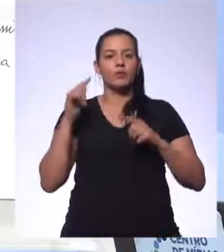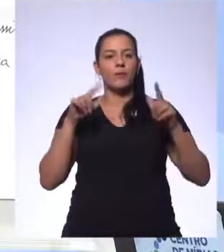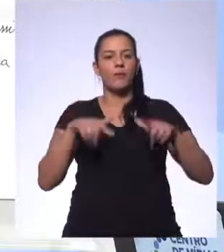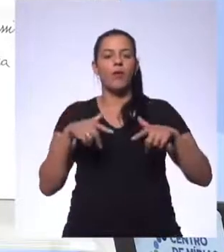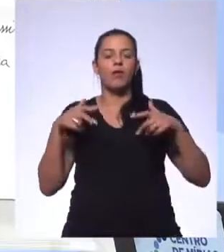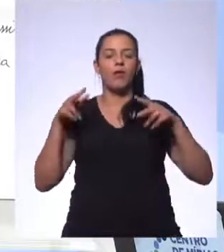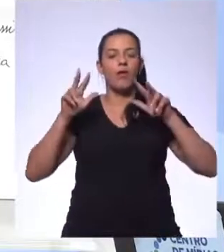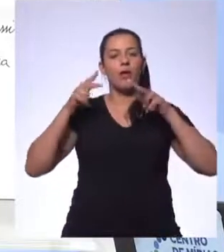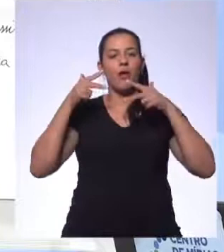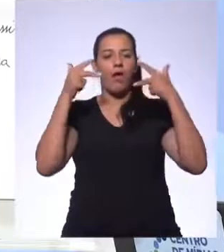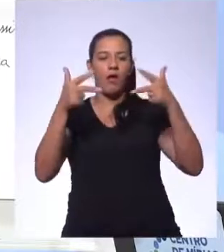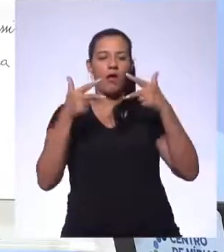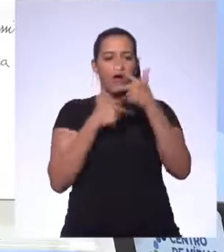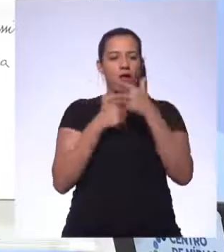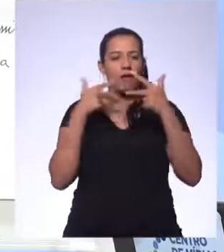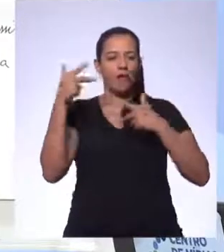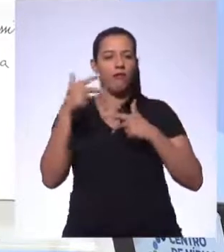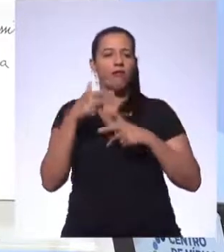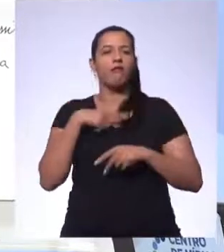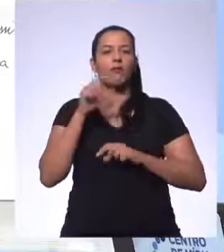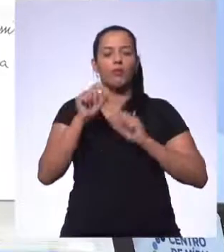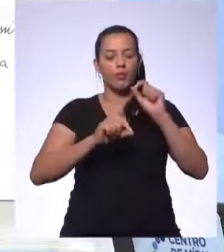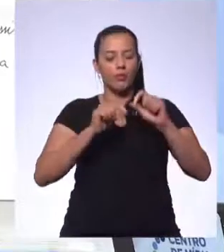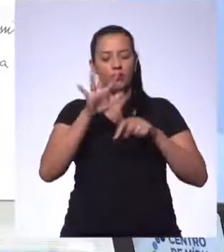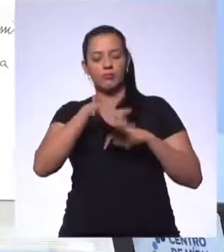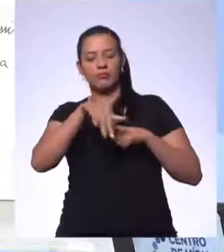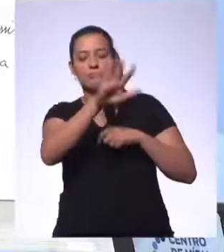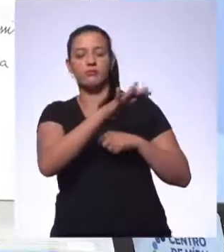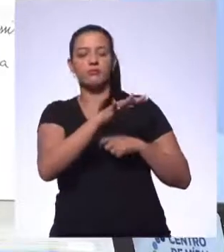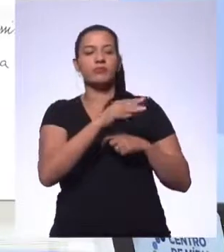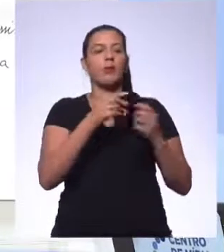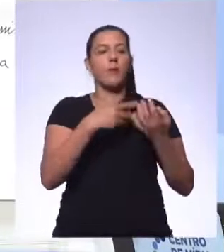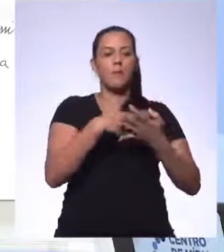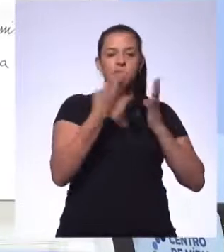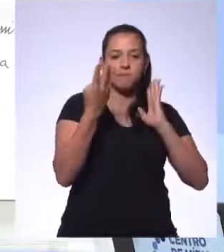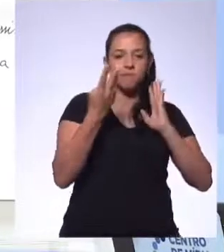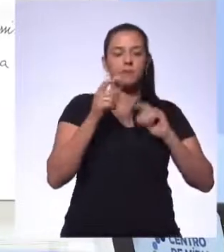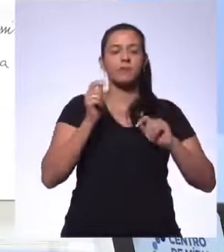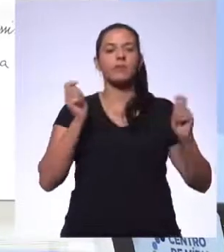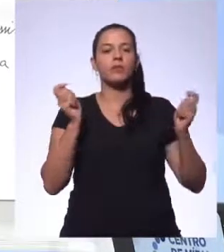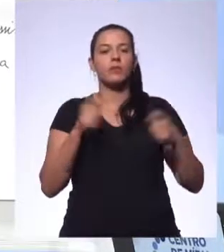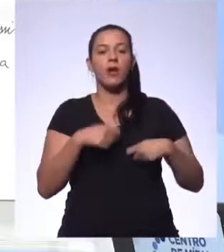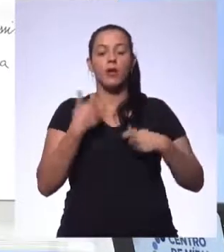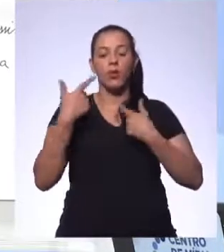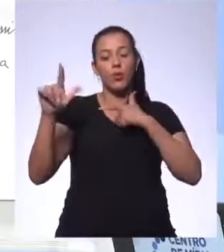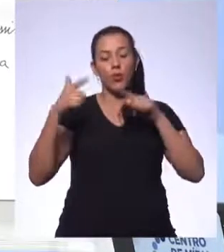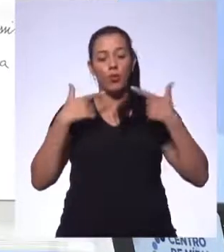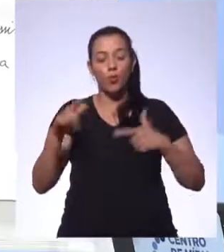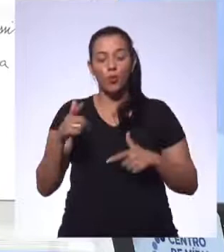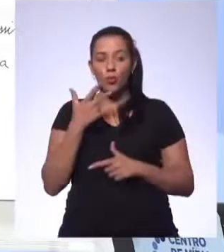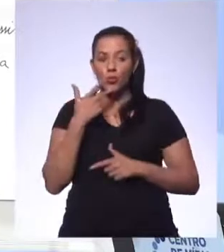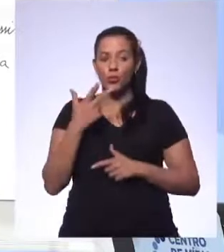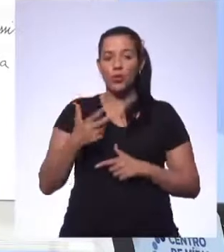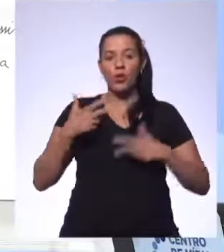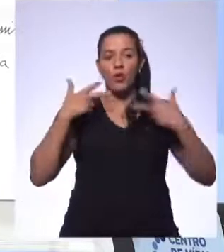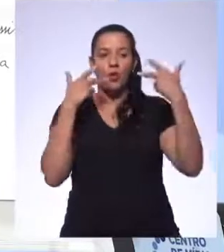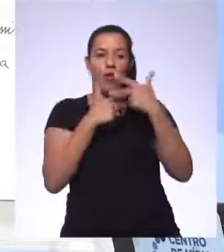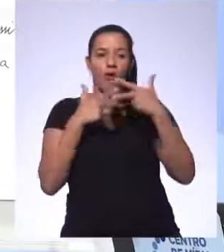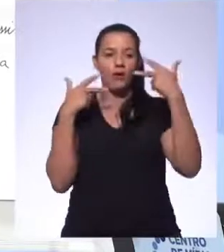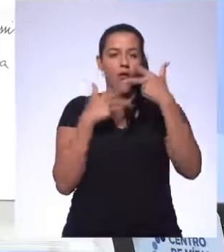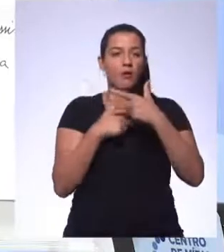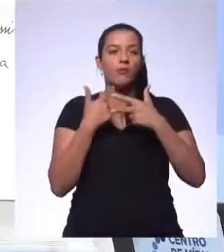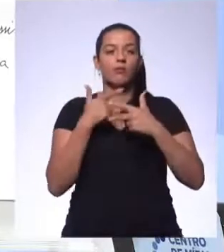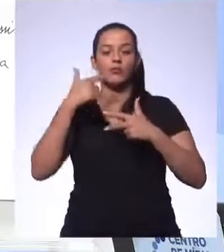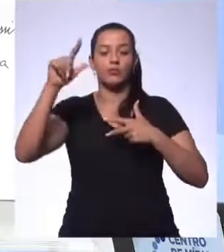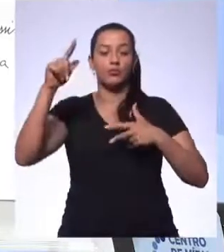rappers da mesma região. Ou, se você quiser generalizar, abrir mais o leque, você pode falar sobre o rap da periferia das grandes